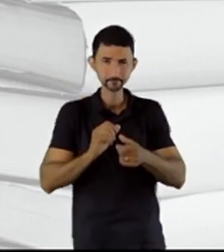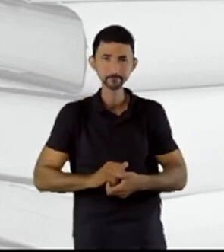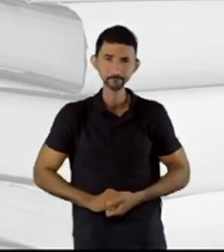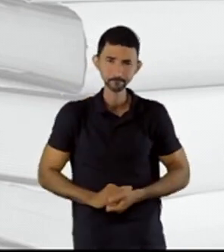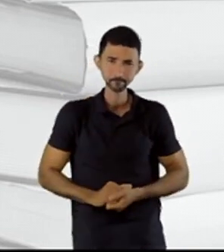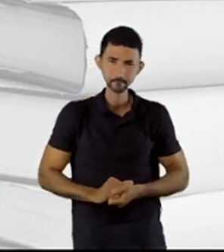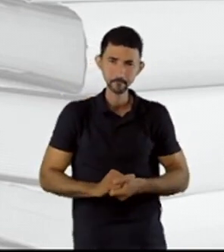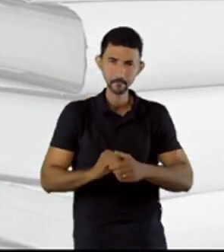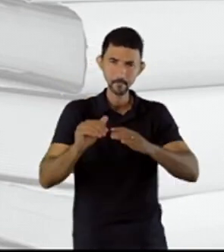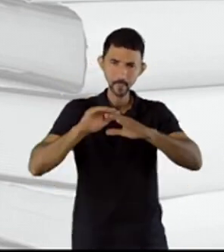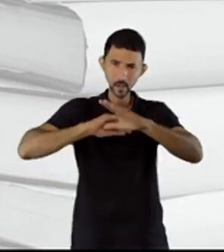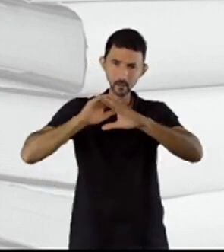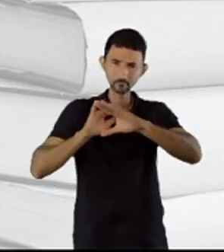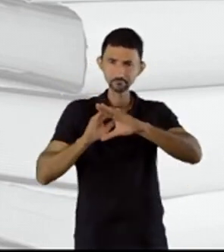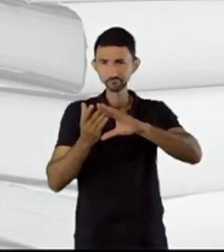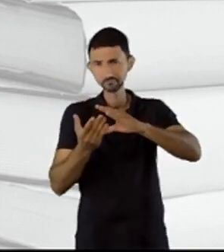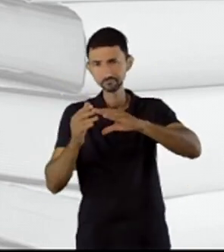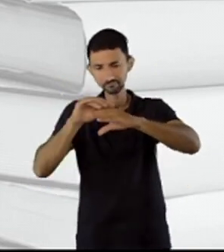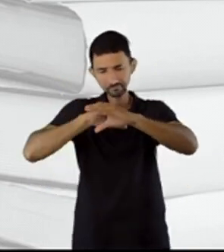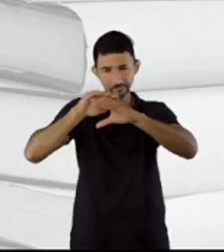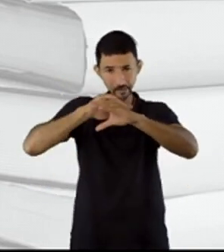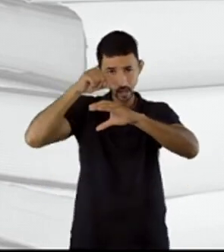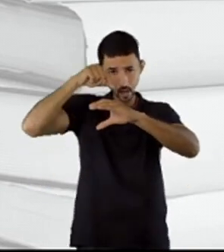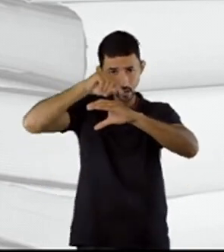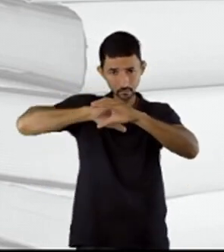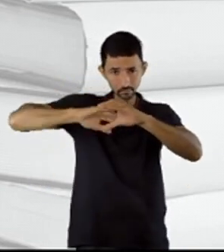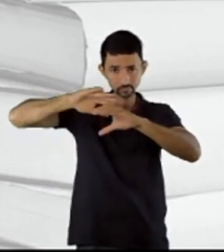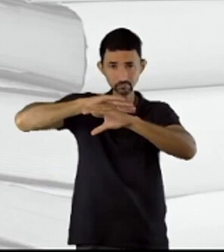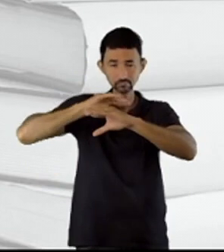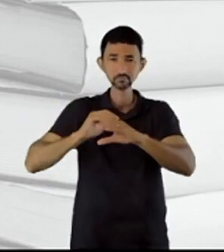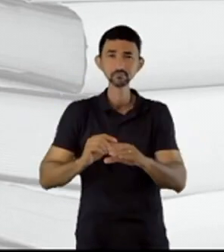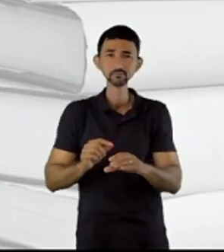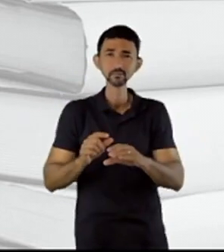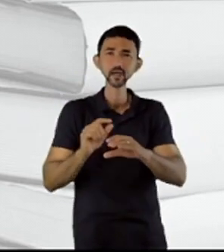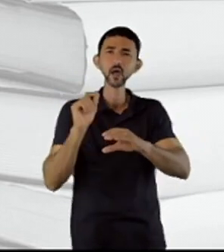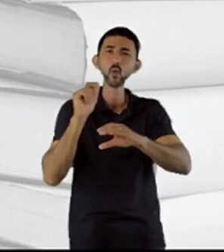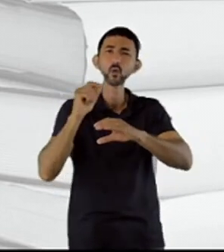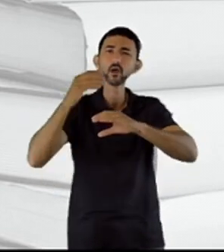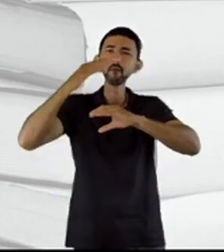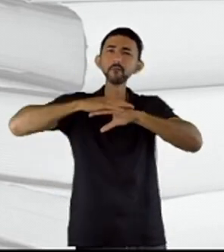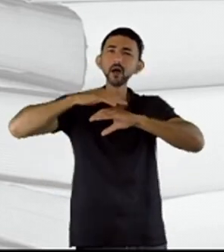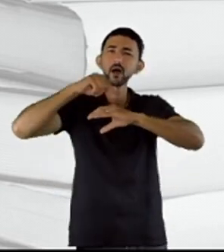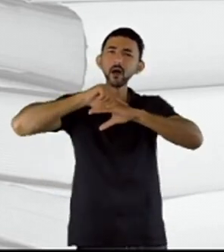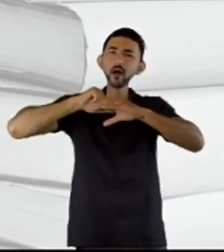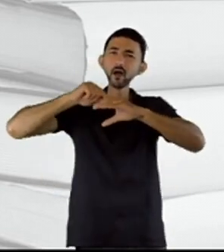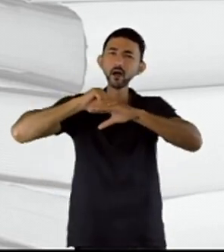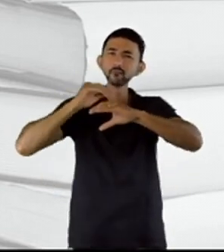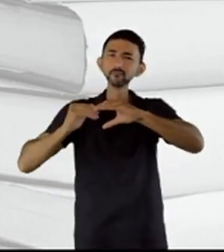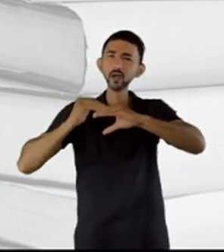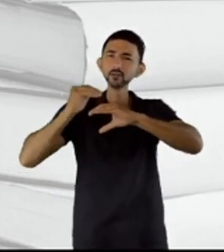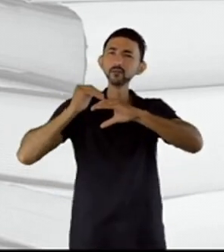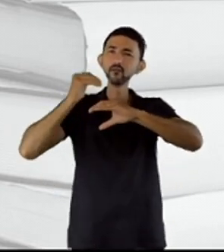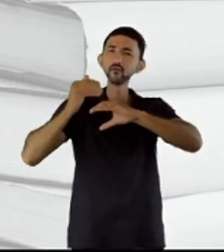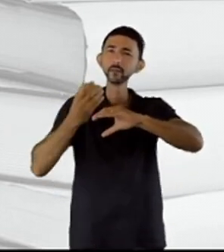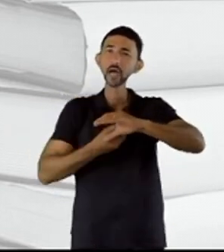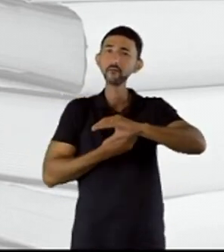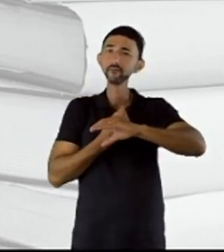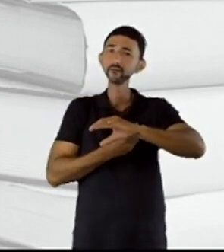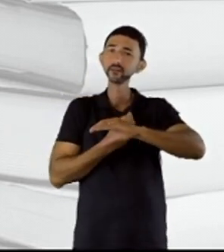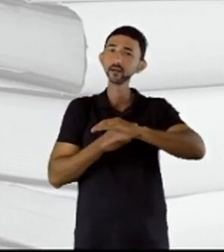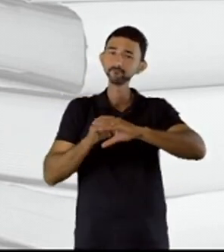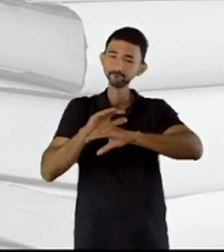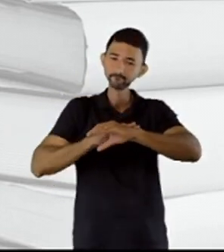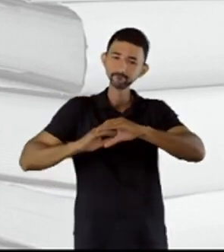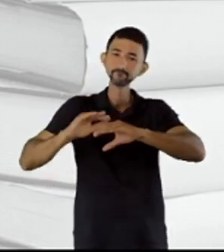a crosta terrestre, ou litosfera, né, é a camada em que há o desenvolvimento para a vida,